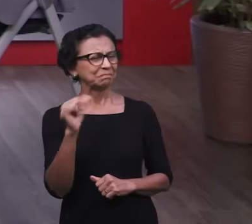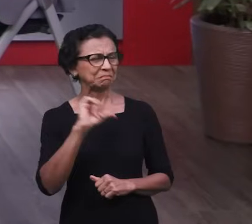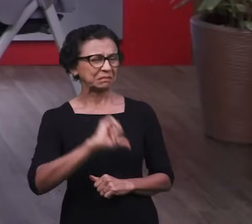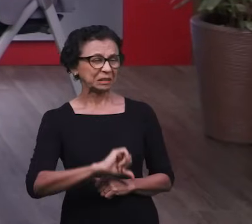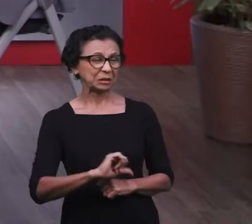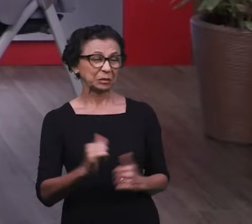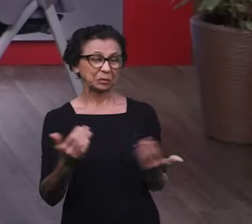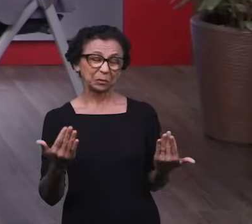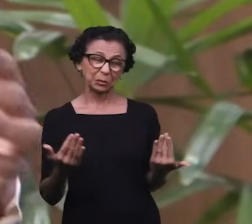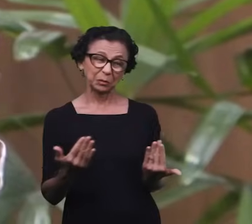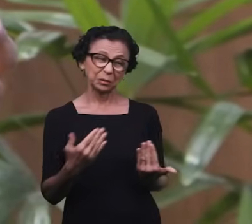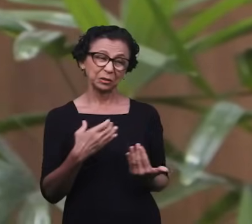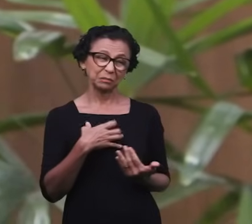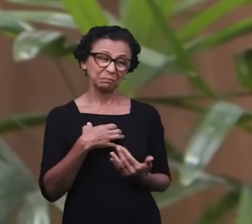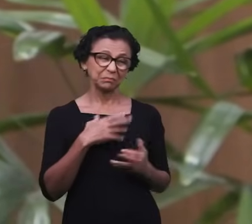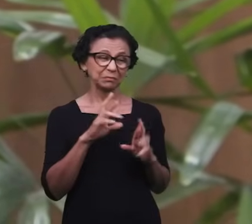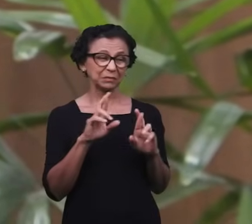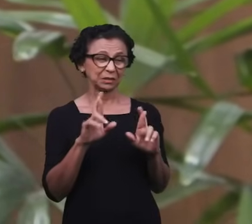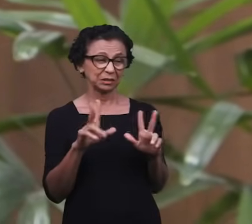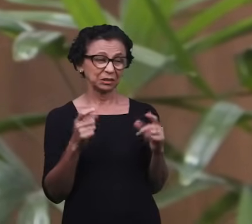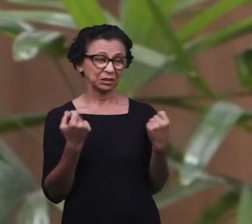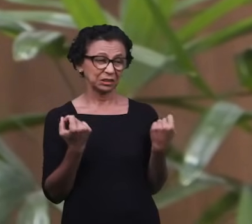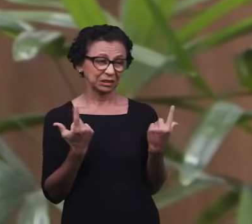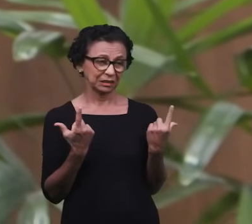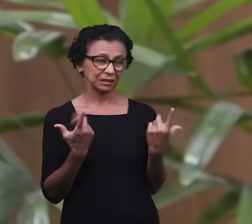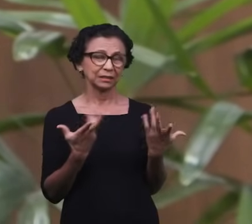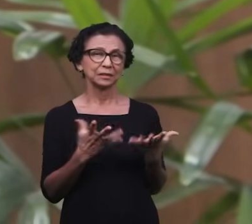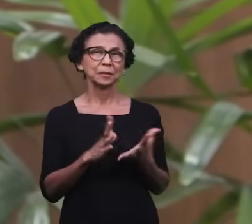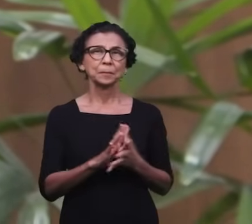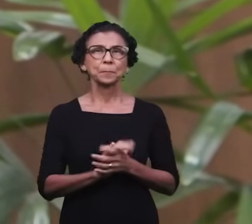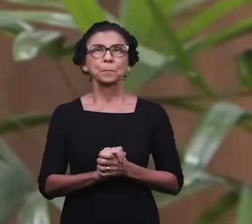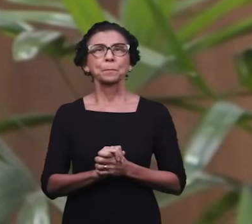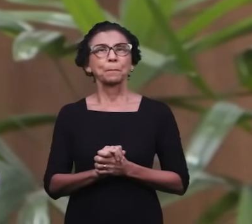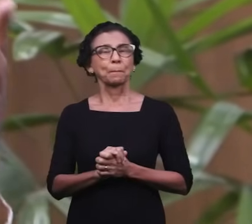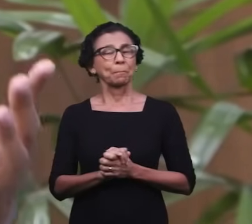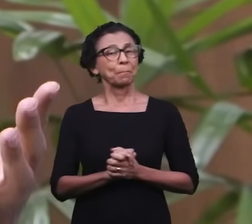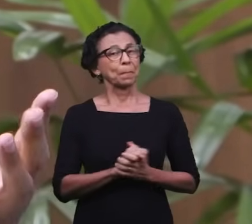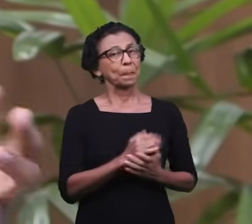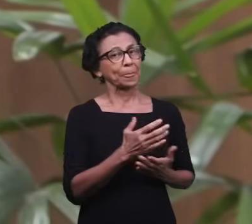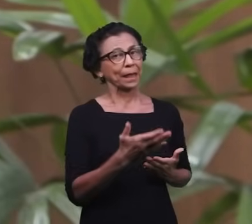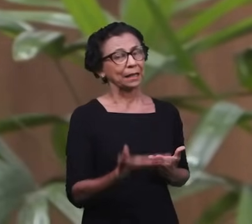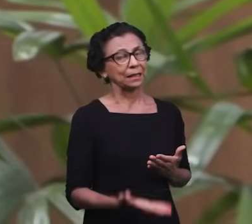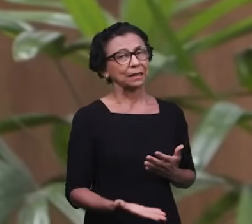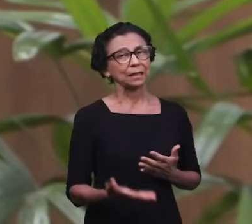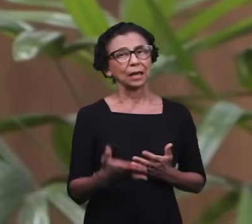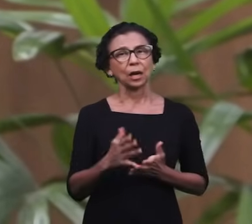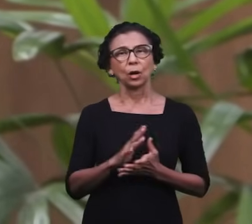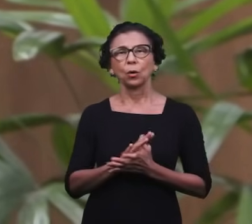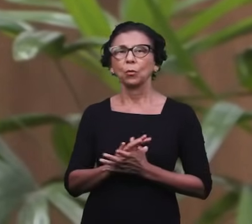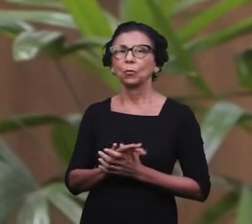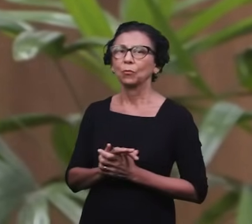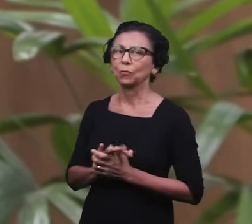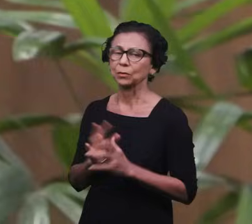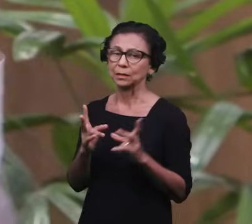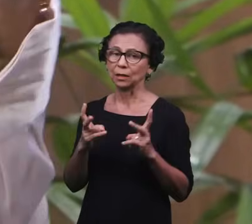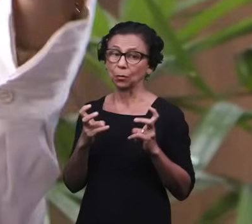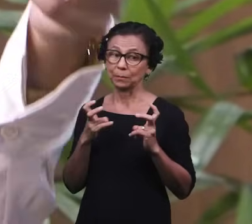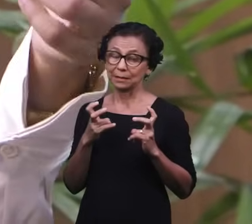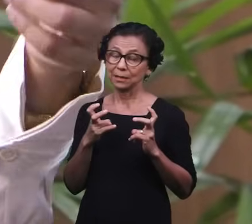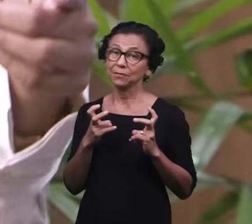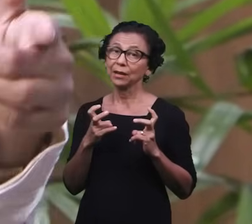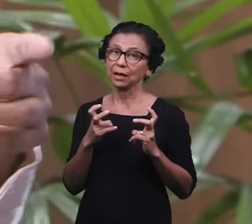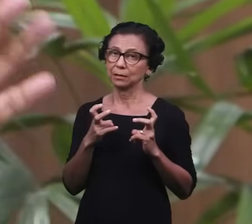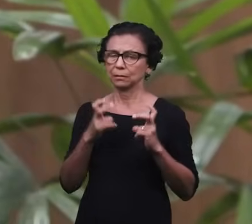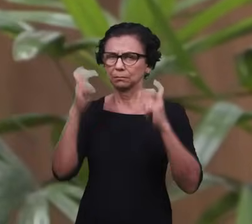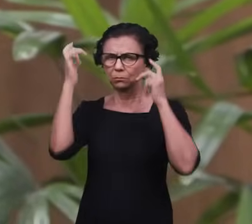estar sentindo. E esse é um processamento cognitivo ampliado, que para o autista isso é difícil. Então, pensar sobre